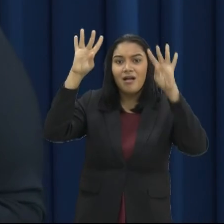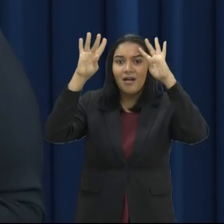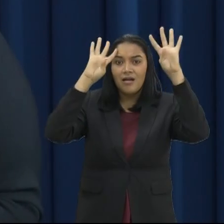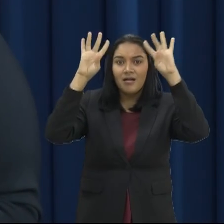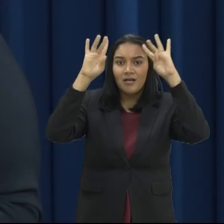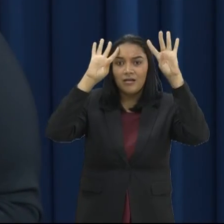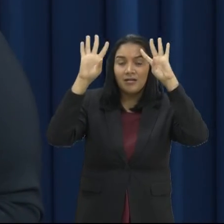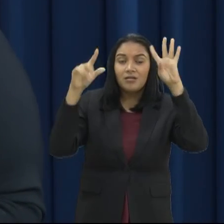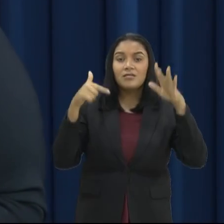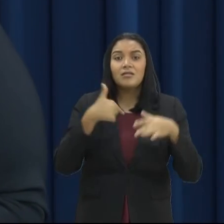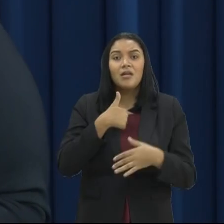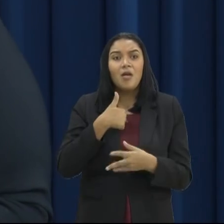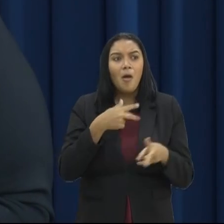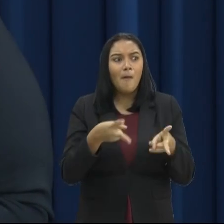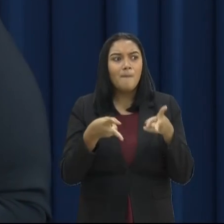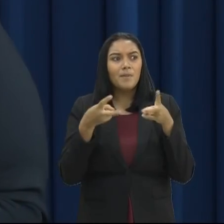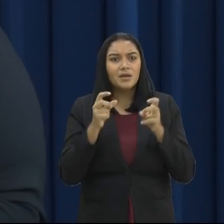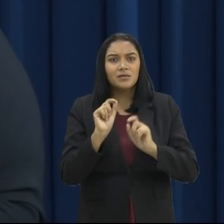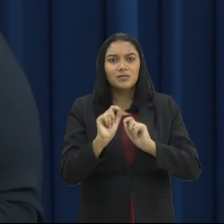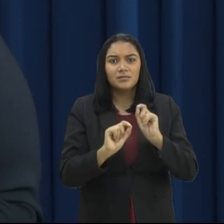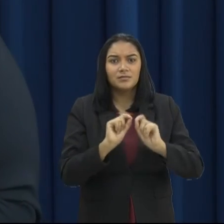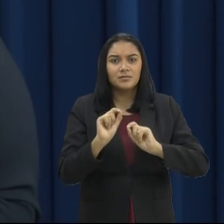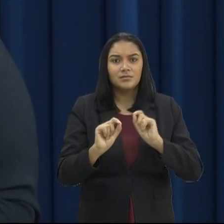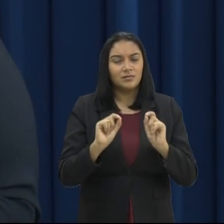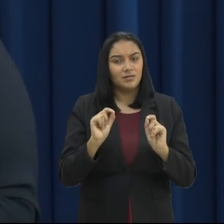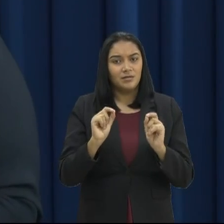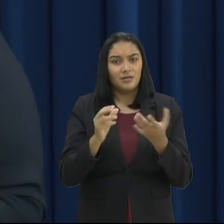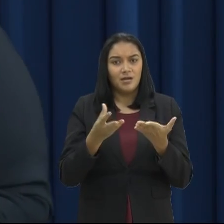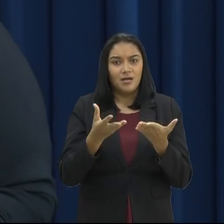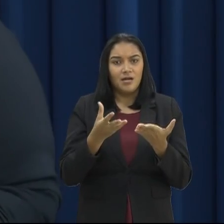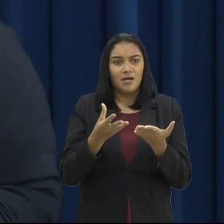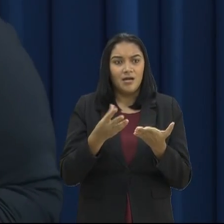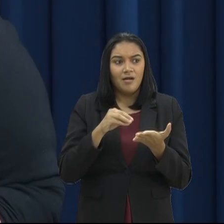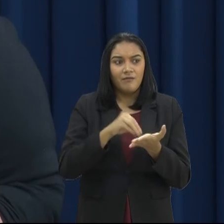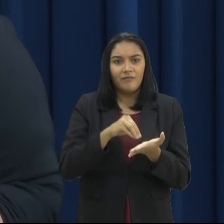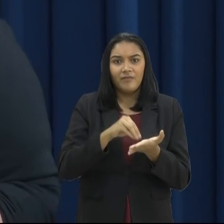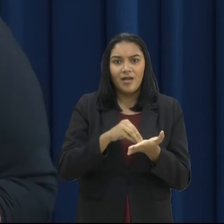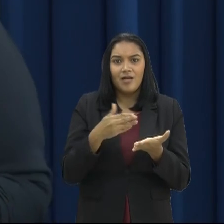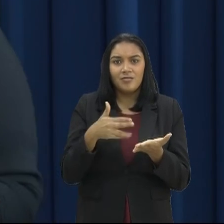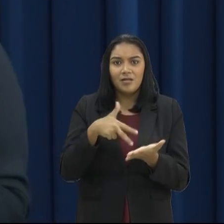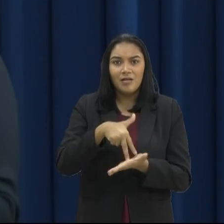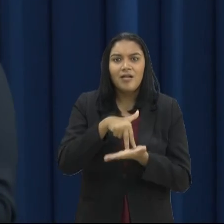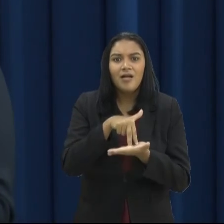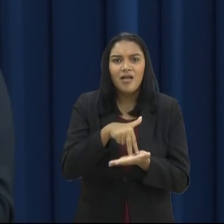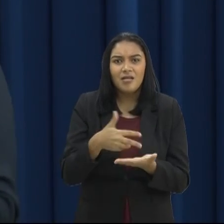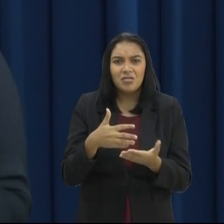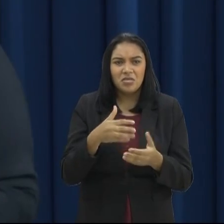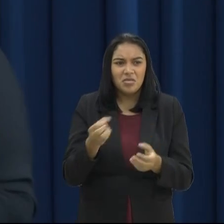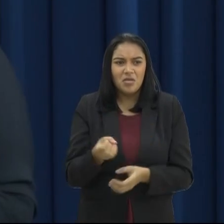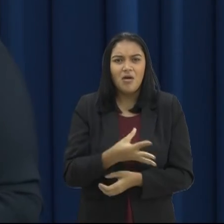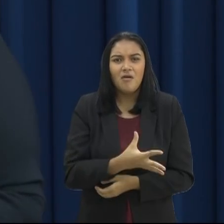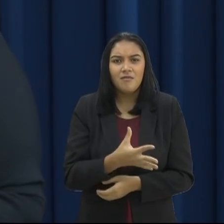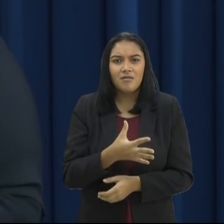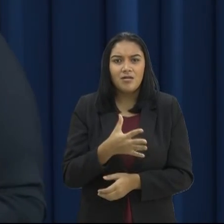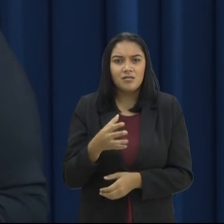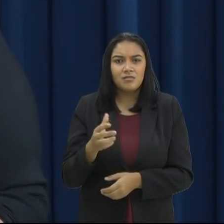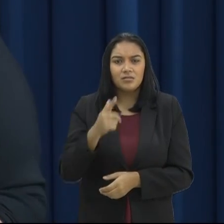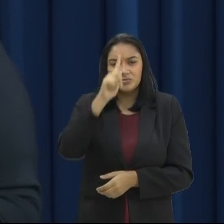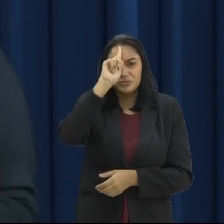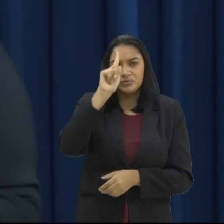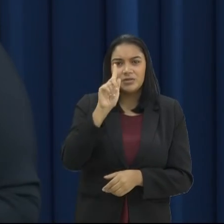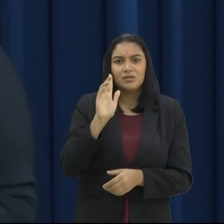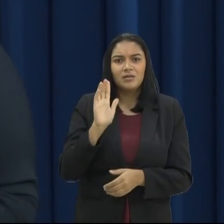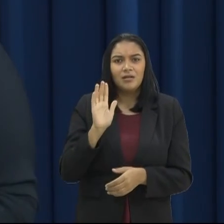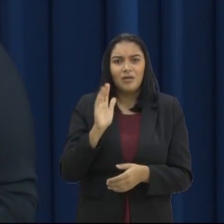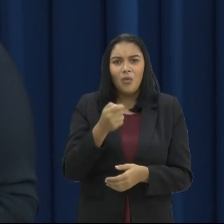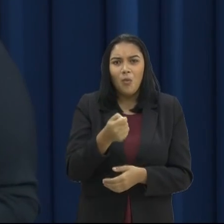E aí eu vejo a predisposição de se colocar como se fosse inovar uma gestão que está há